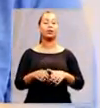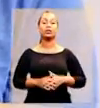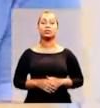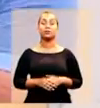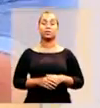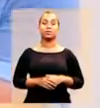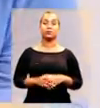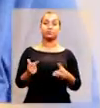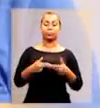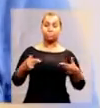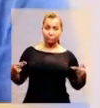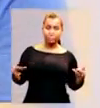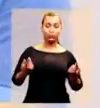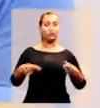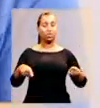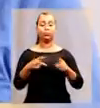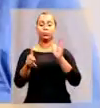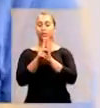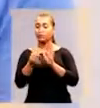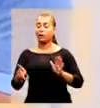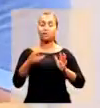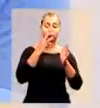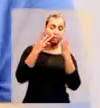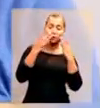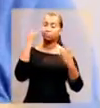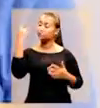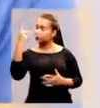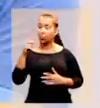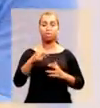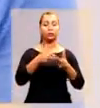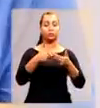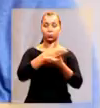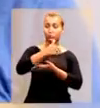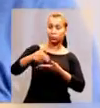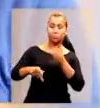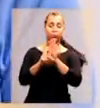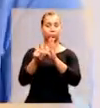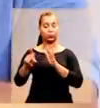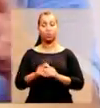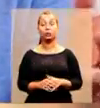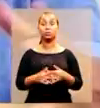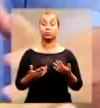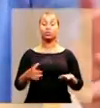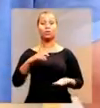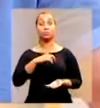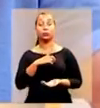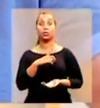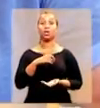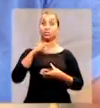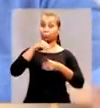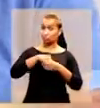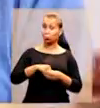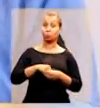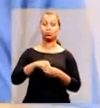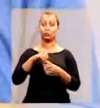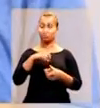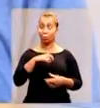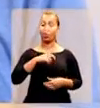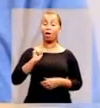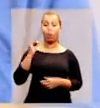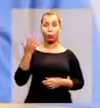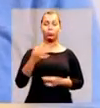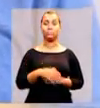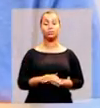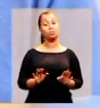Eles fazem os shows deles, as músicas deles, os teatros deles, as artes plásticas deles. Está aí no mercado, está